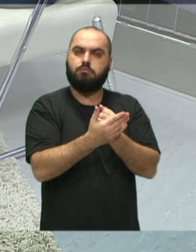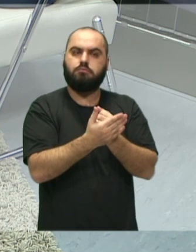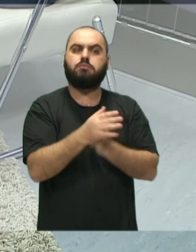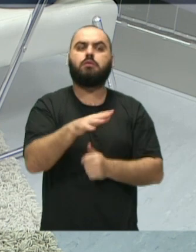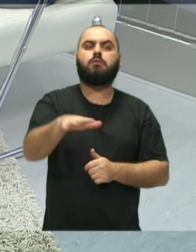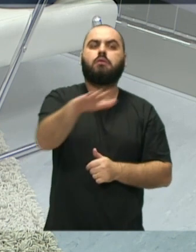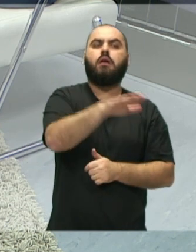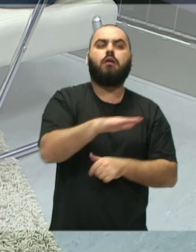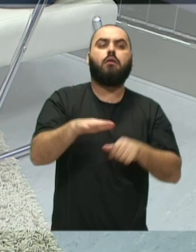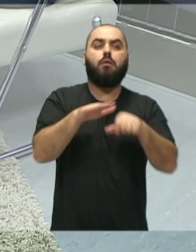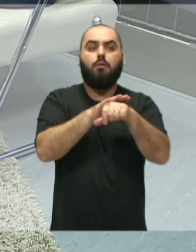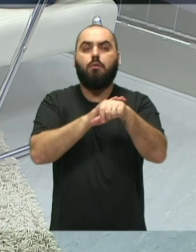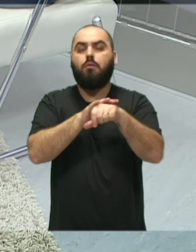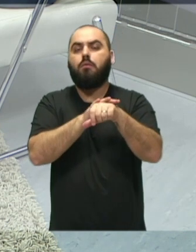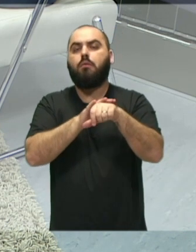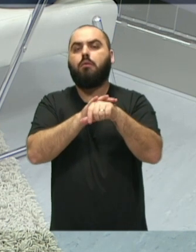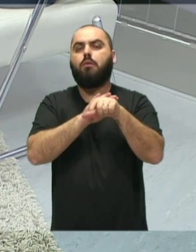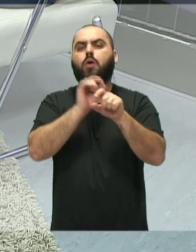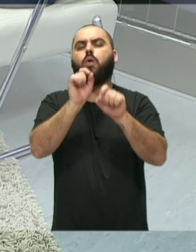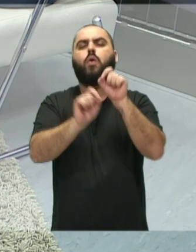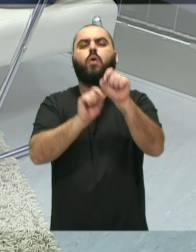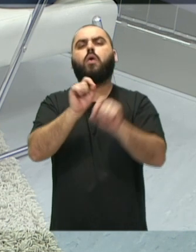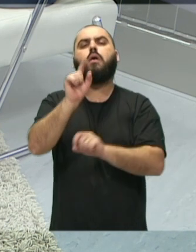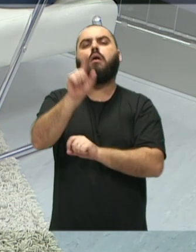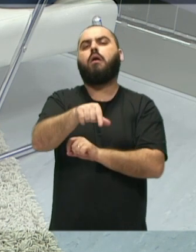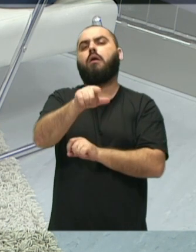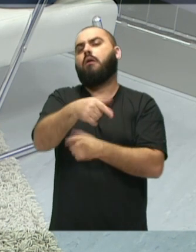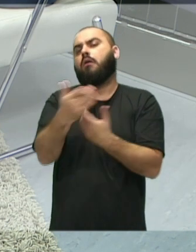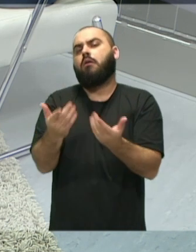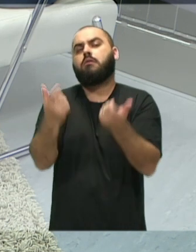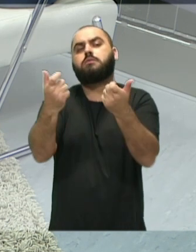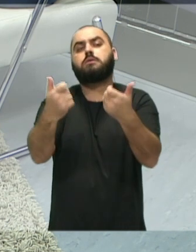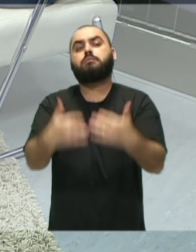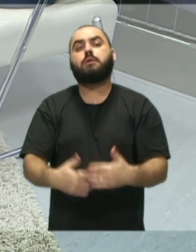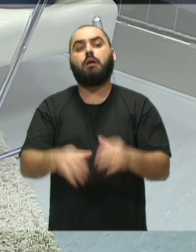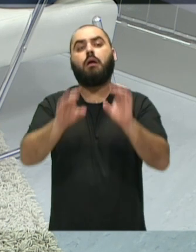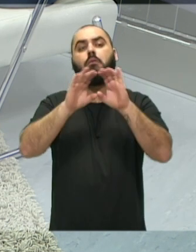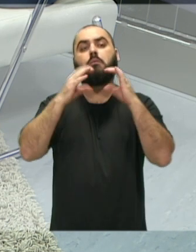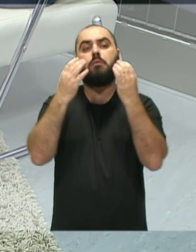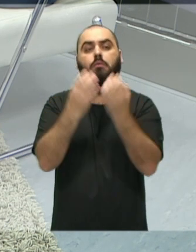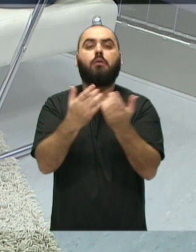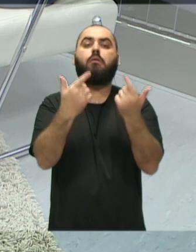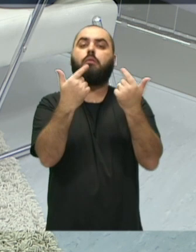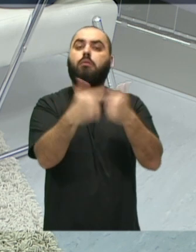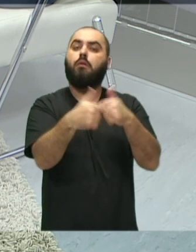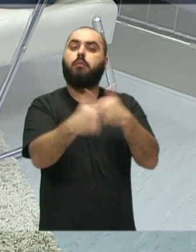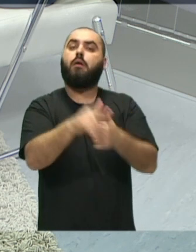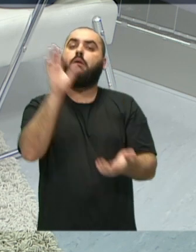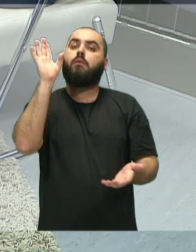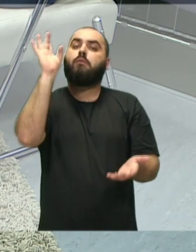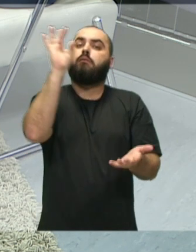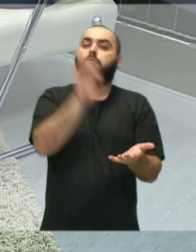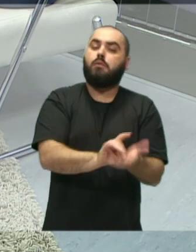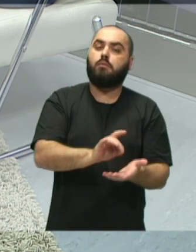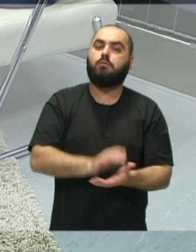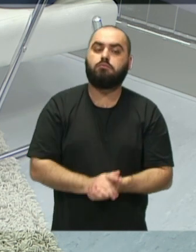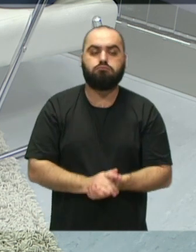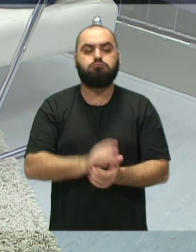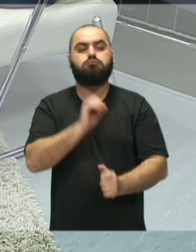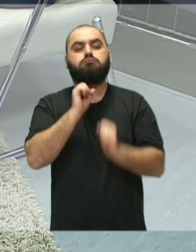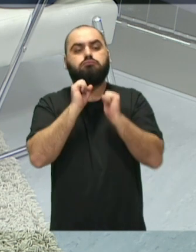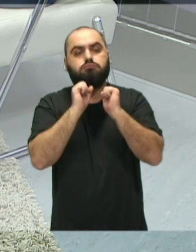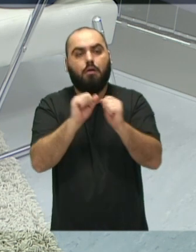com a comunidade, como é que tem sido explicar para a comunidade as demandas públicas e o que se pode fazer